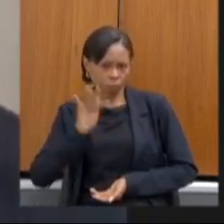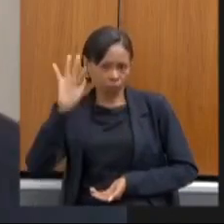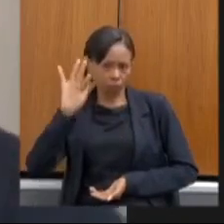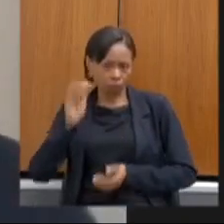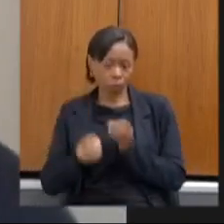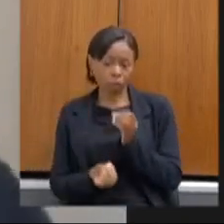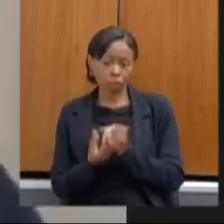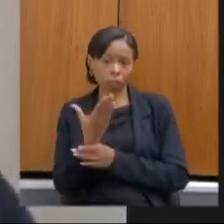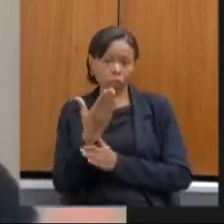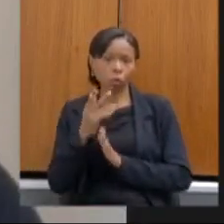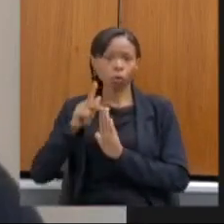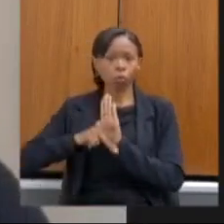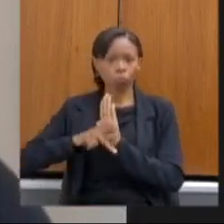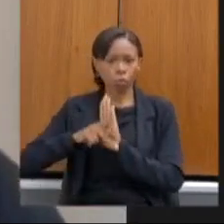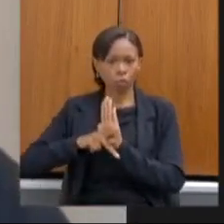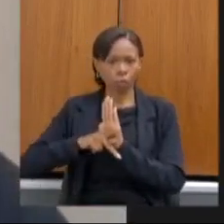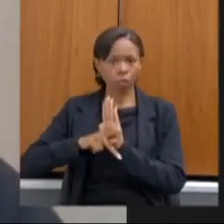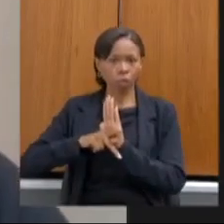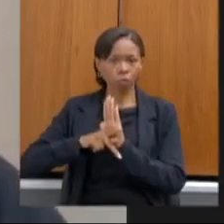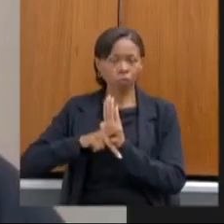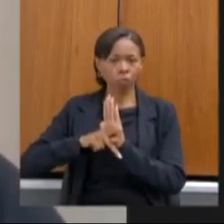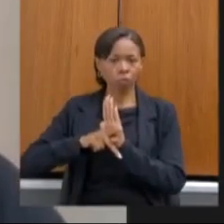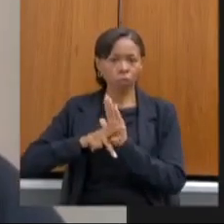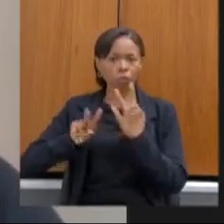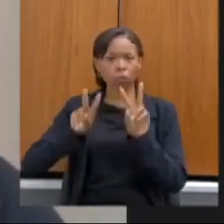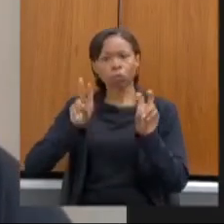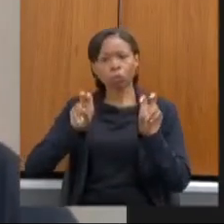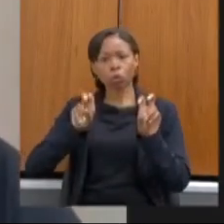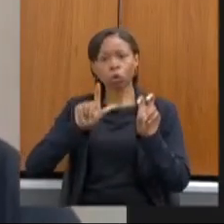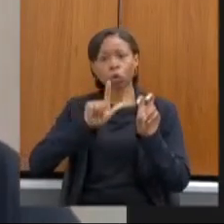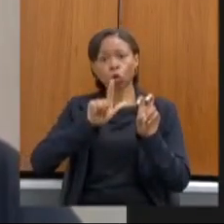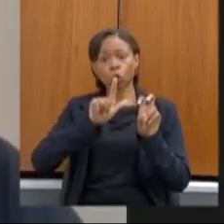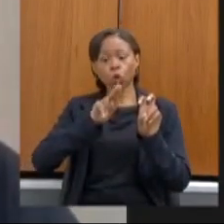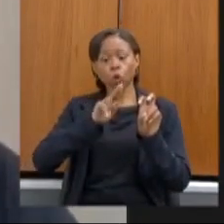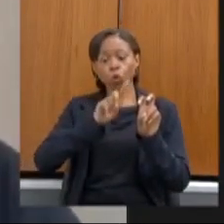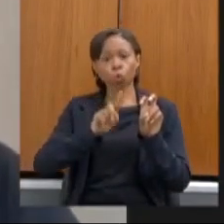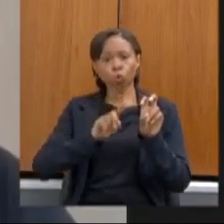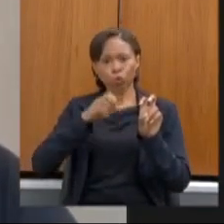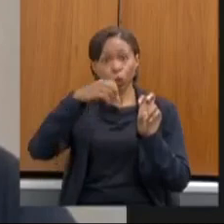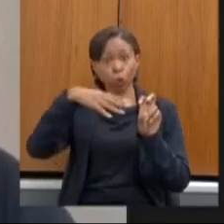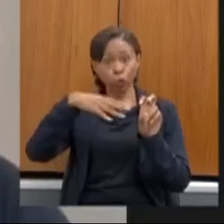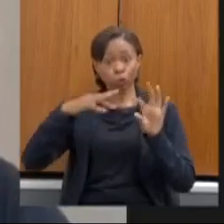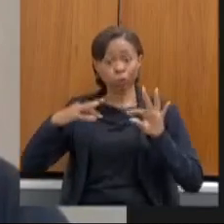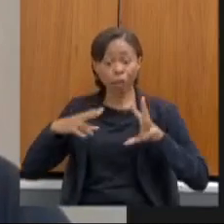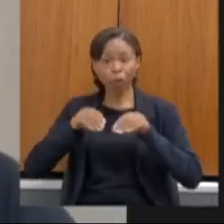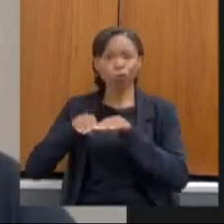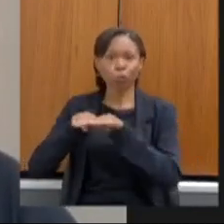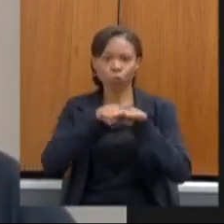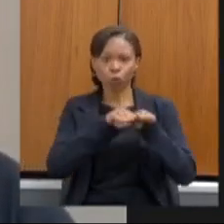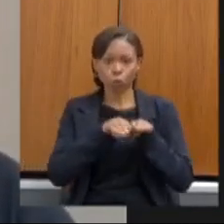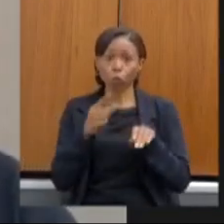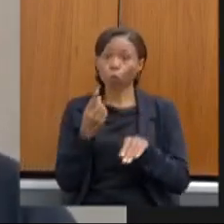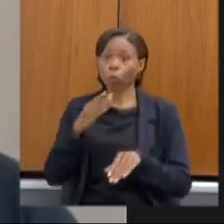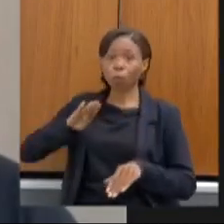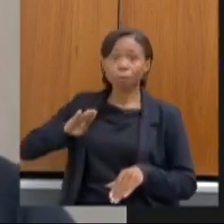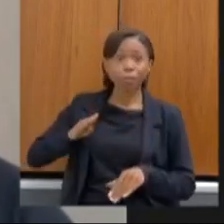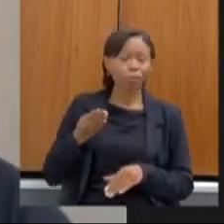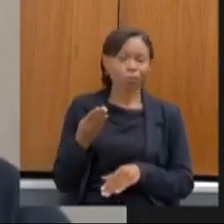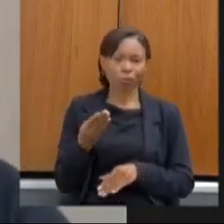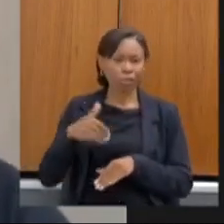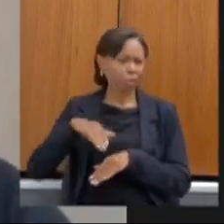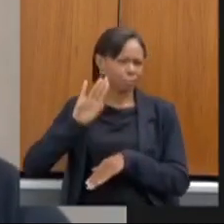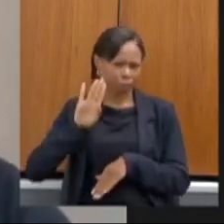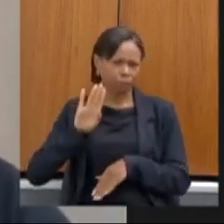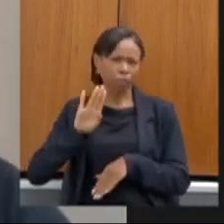dá uma outra etapa do nosso para todos um bilhão e 800 milhões contemplando 11